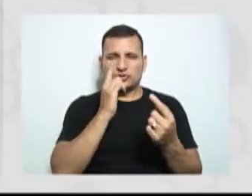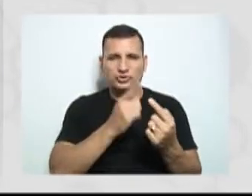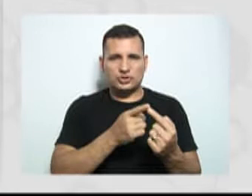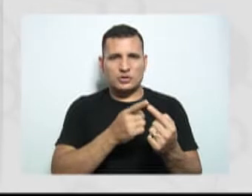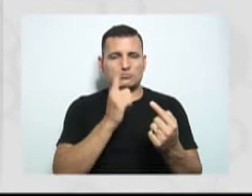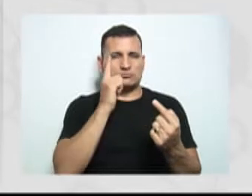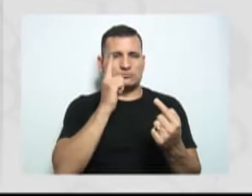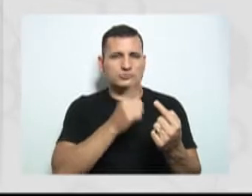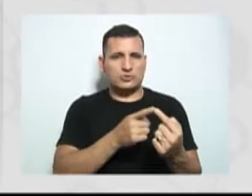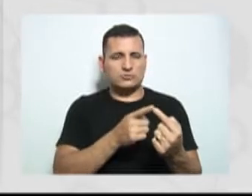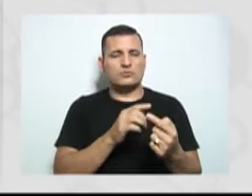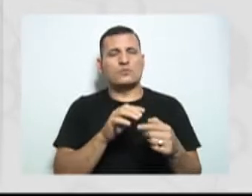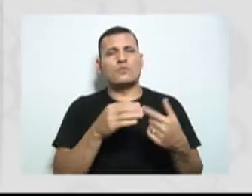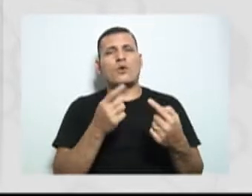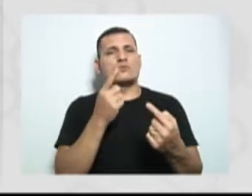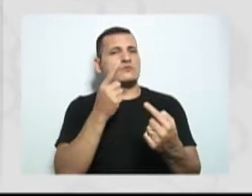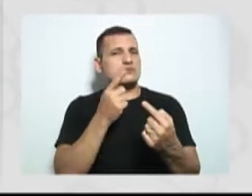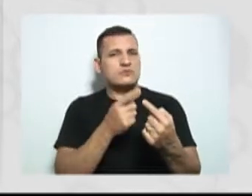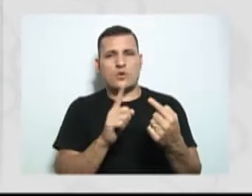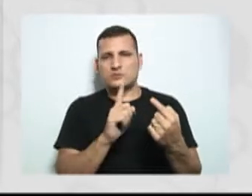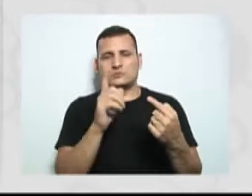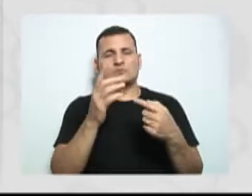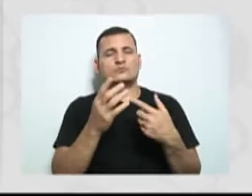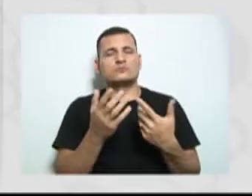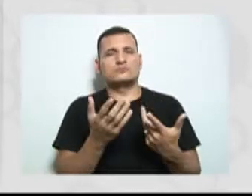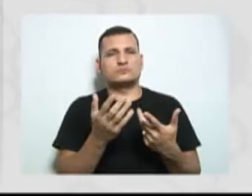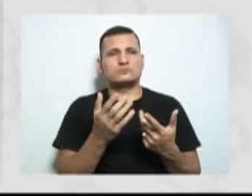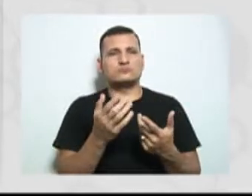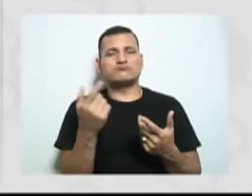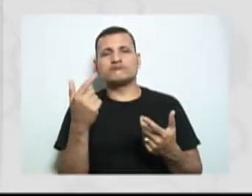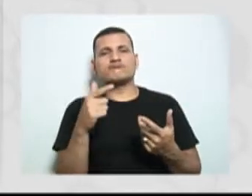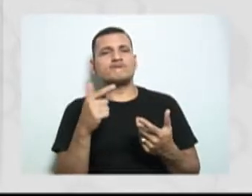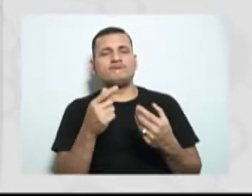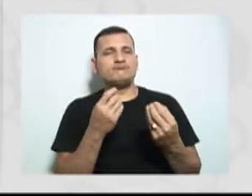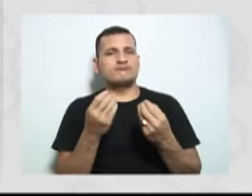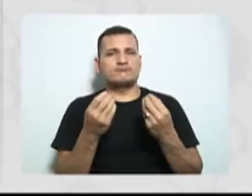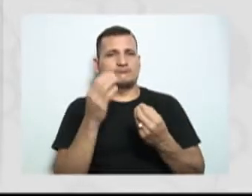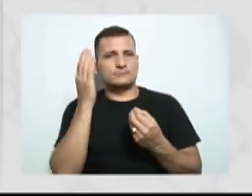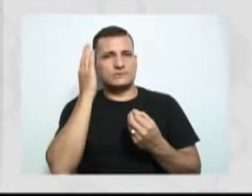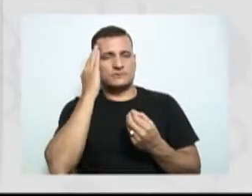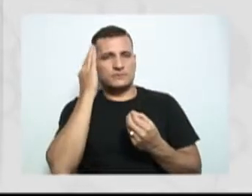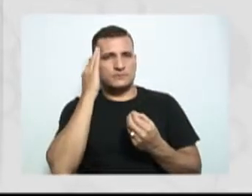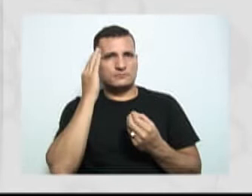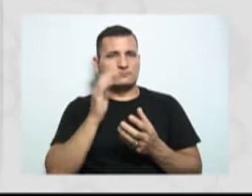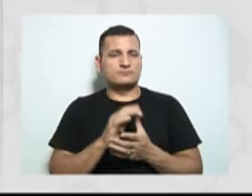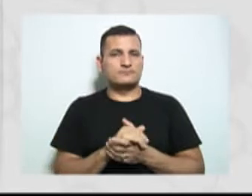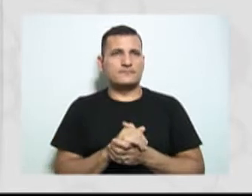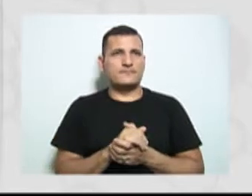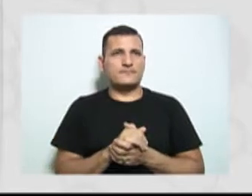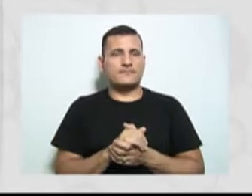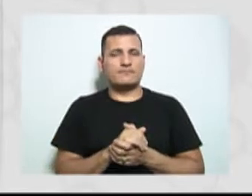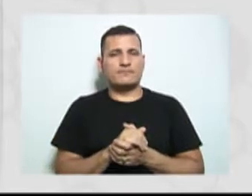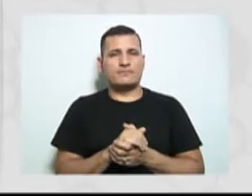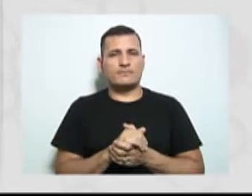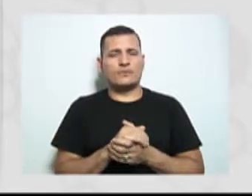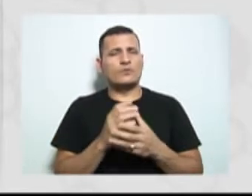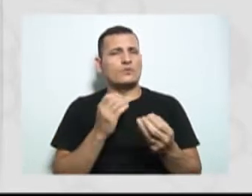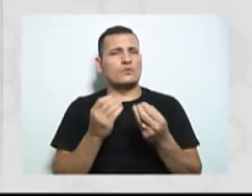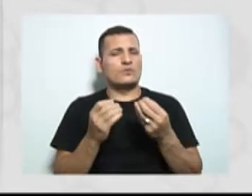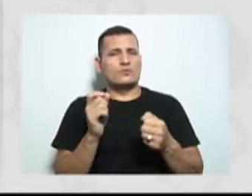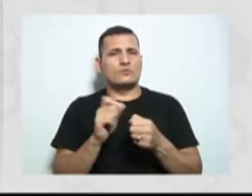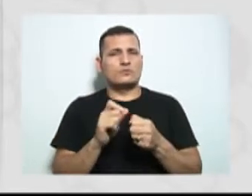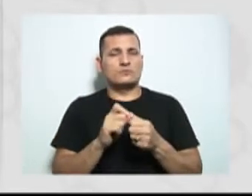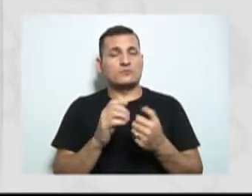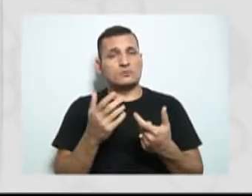quem? Bom, os indiretos, nós não temos uma medida para fazer isso. Como que a gente faz? A gente